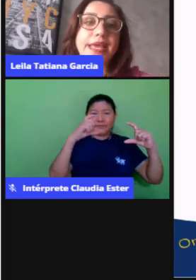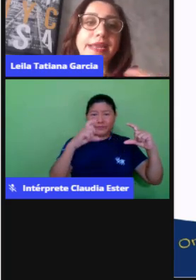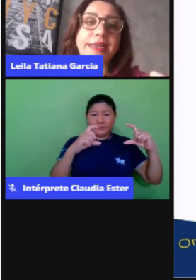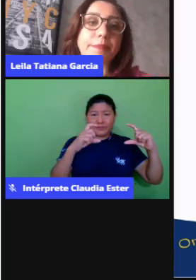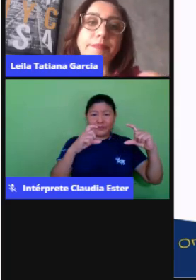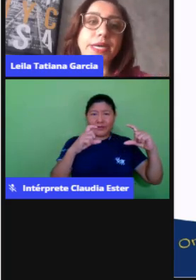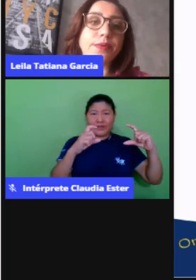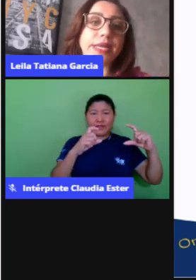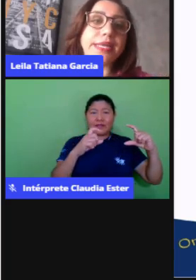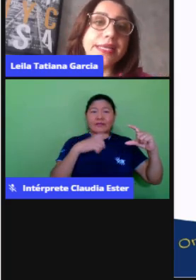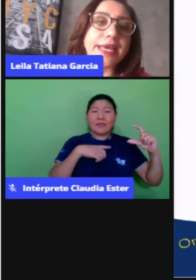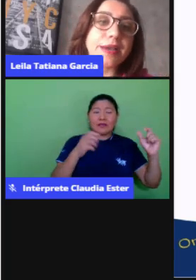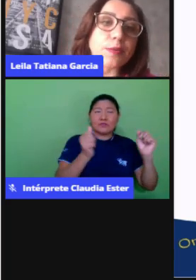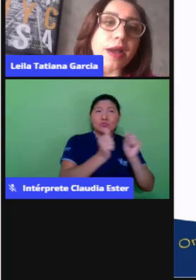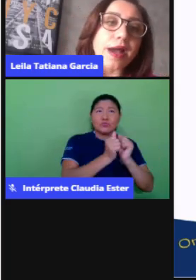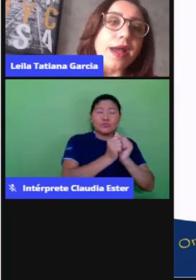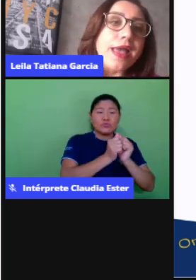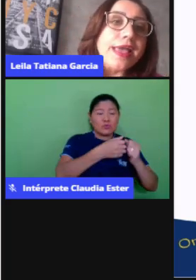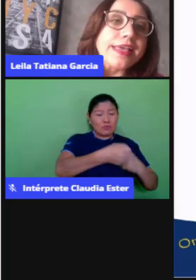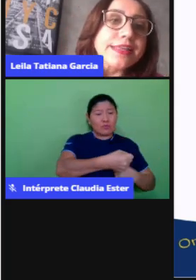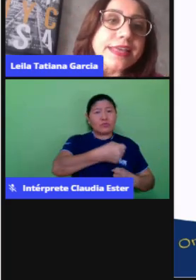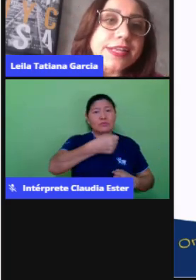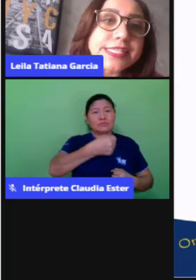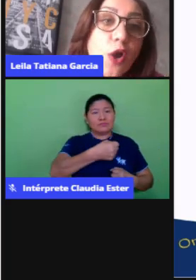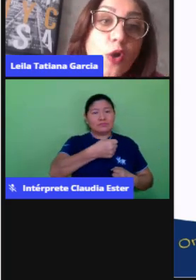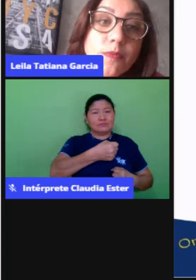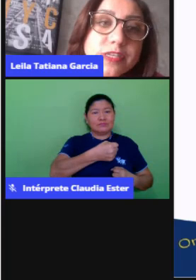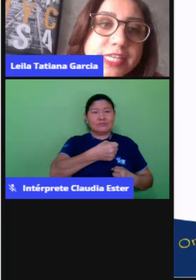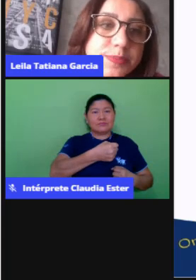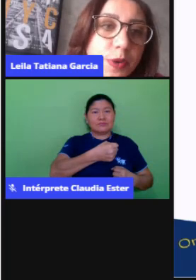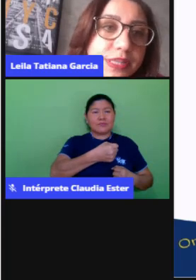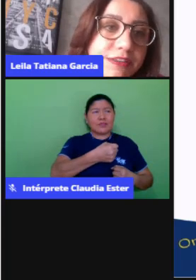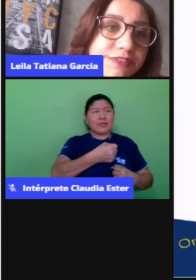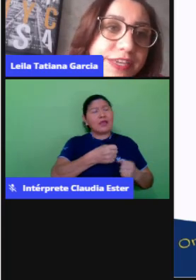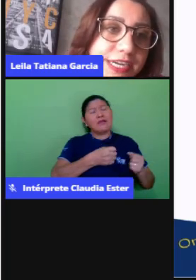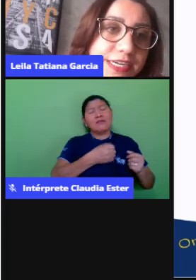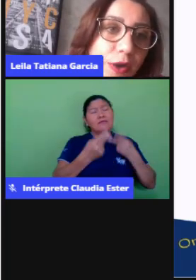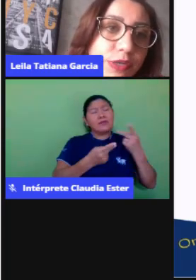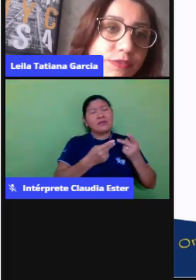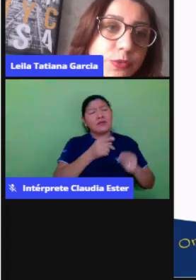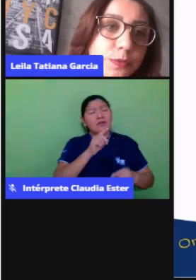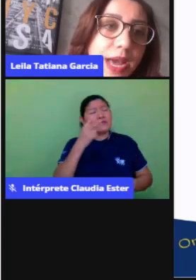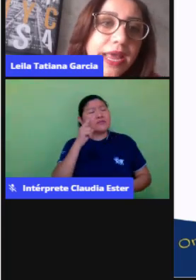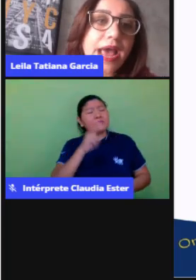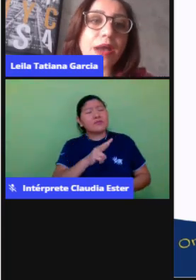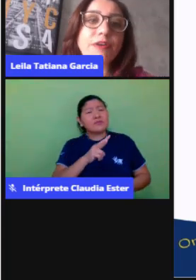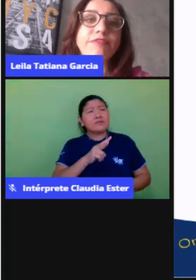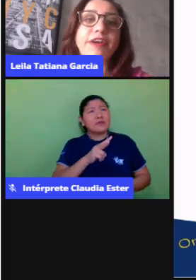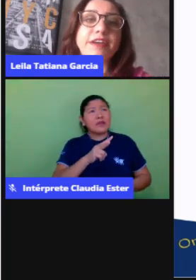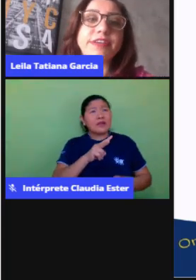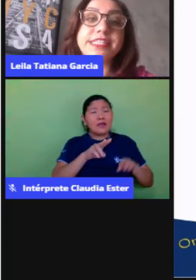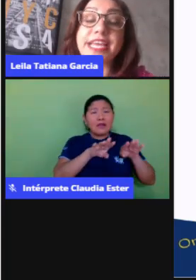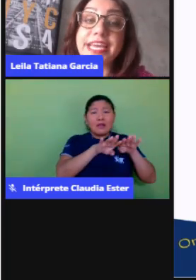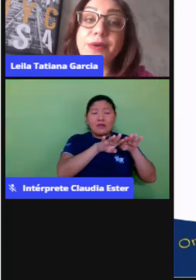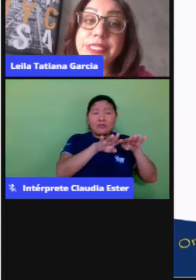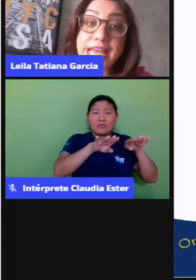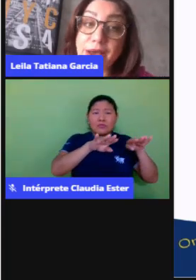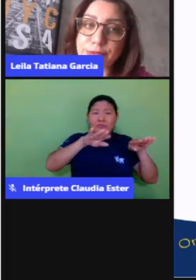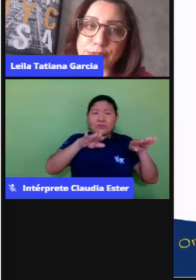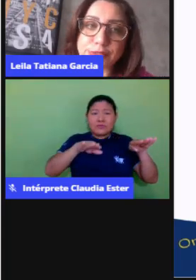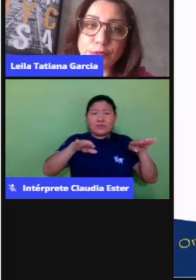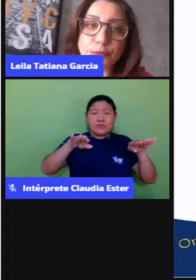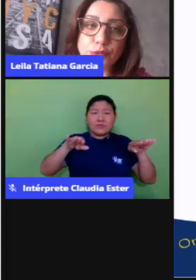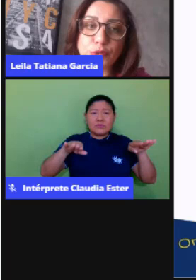uma leiteira na mão ali, né? Dizendo assim, ó, como vocês podem ver, ao nível do mar, a água ferve a 100